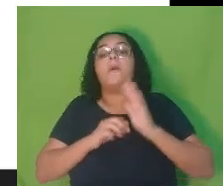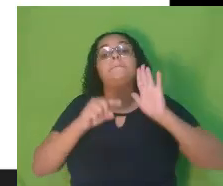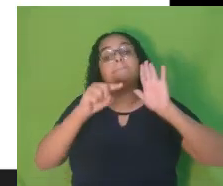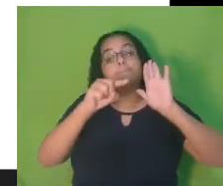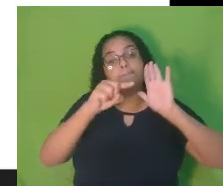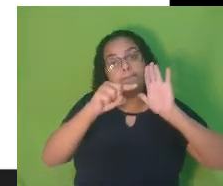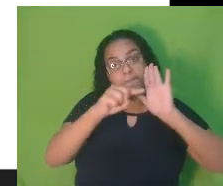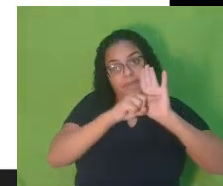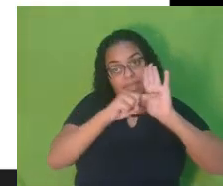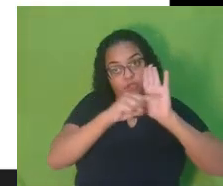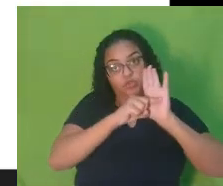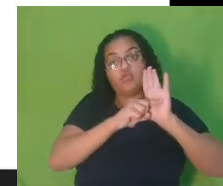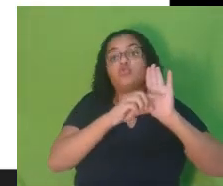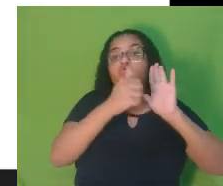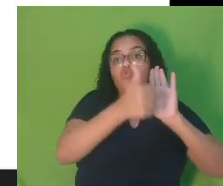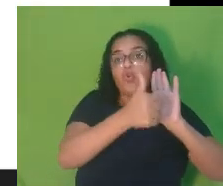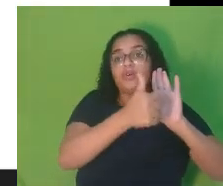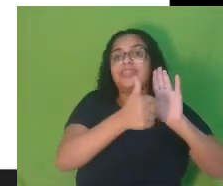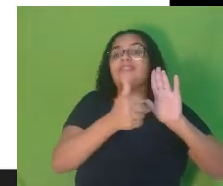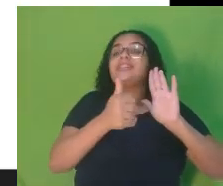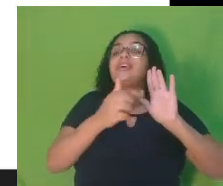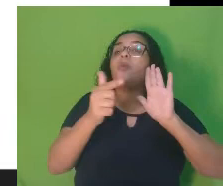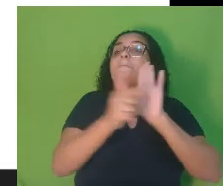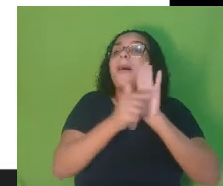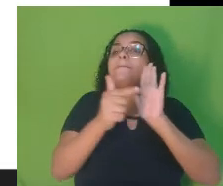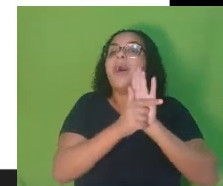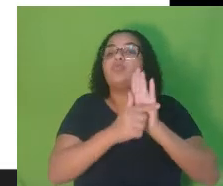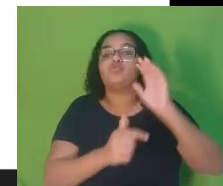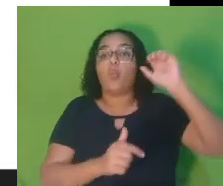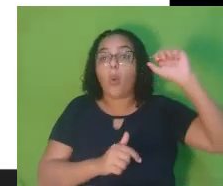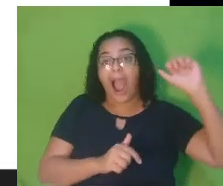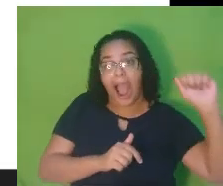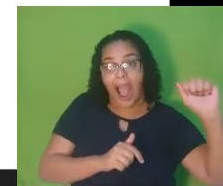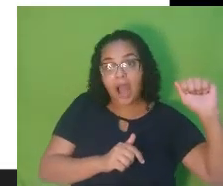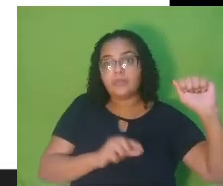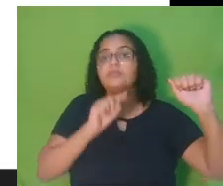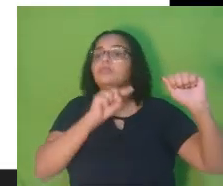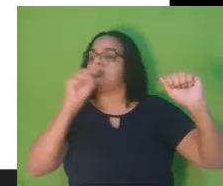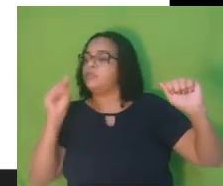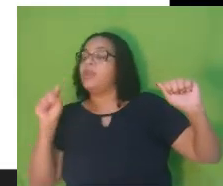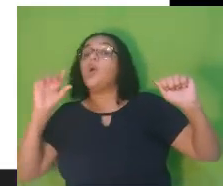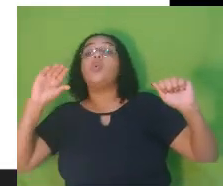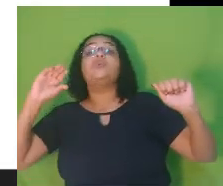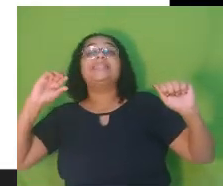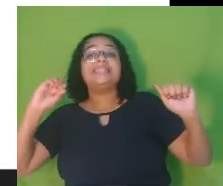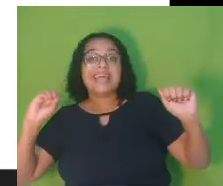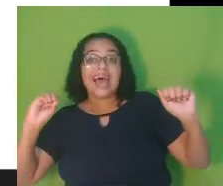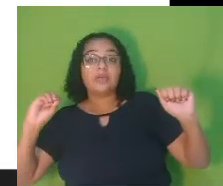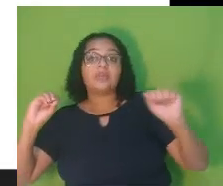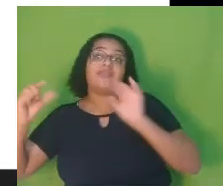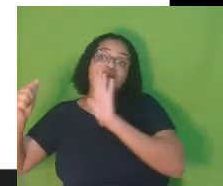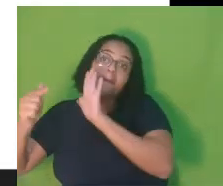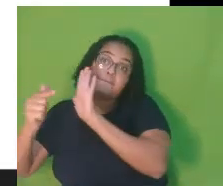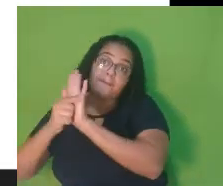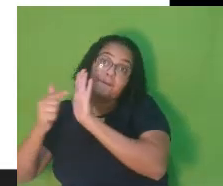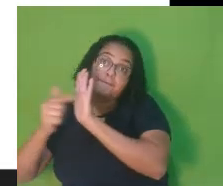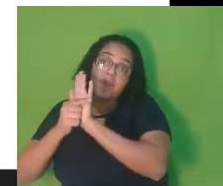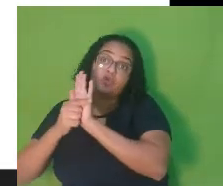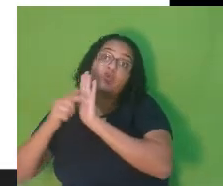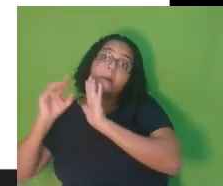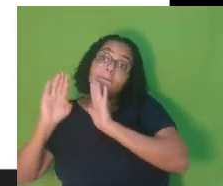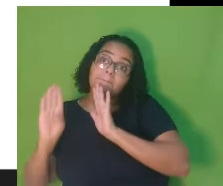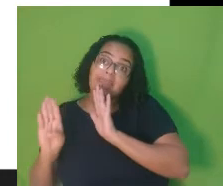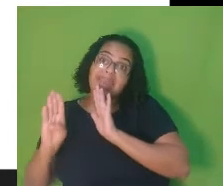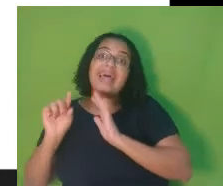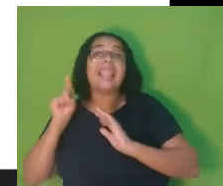o menos 1 está fazendo o papel do A e o 0 está fazendo o papel do B lá no